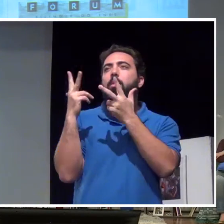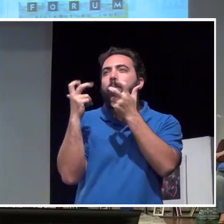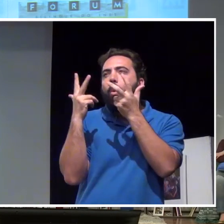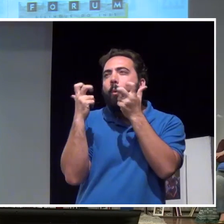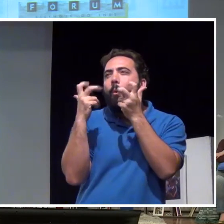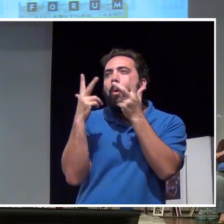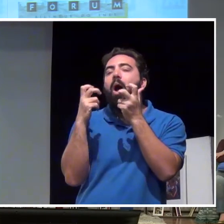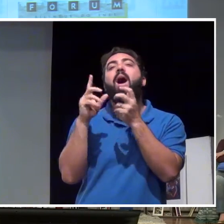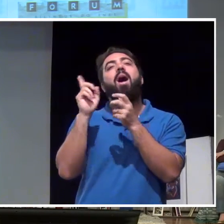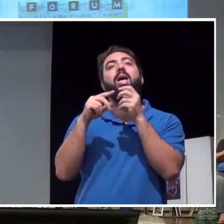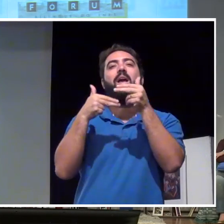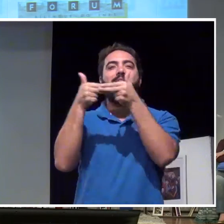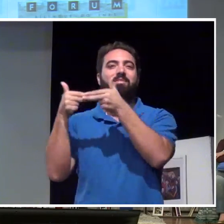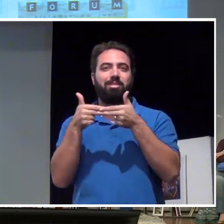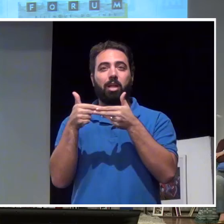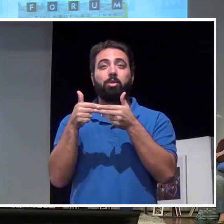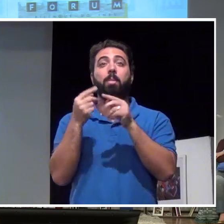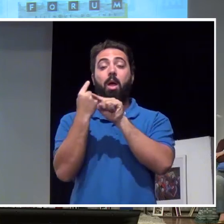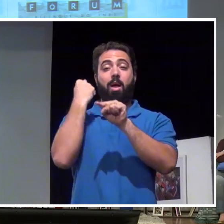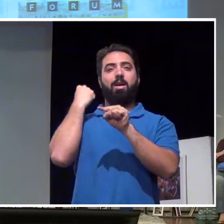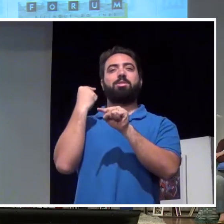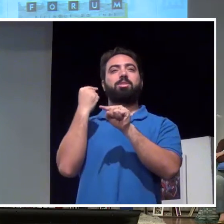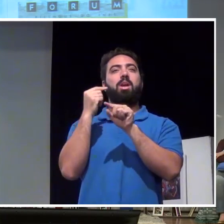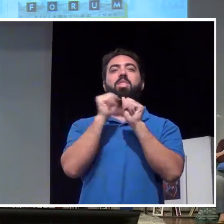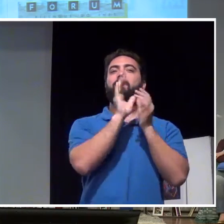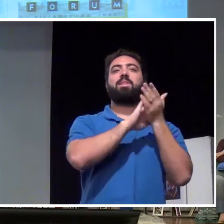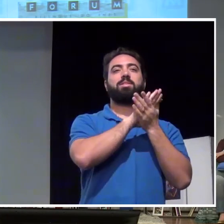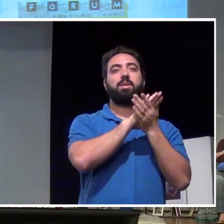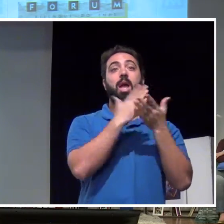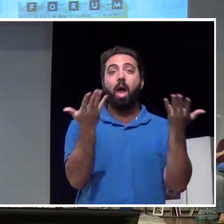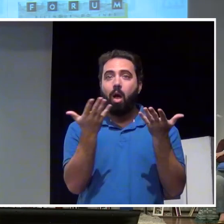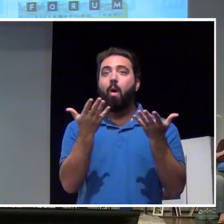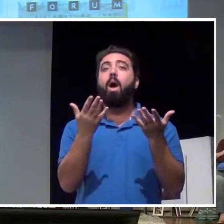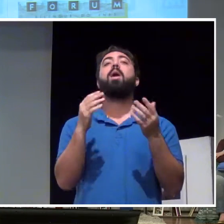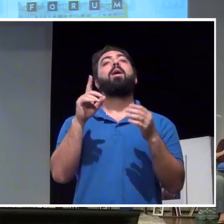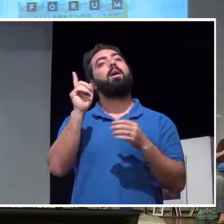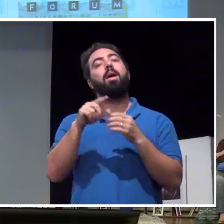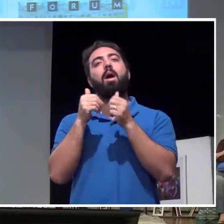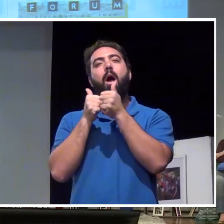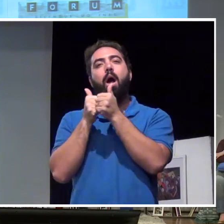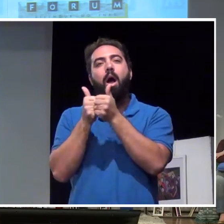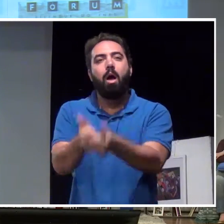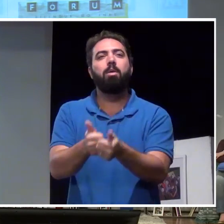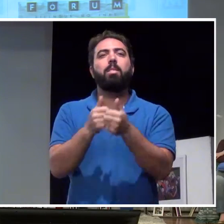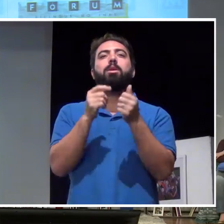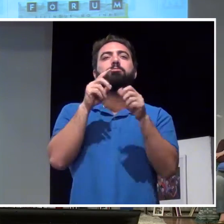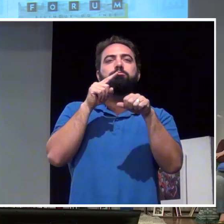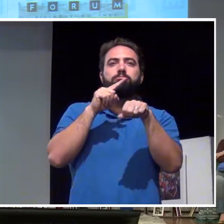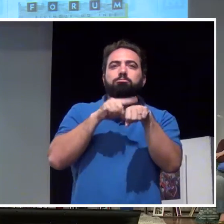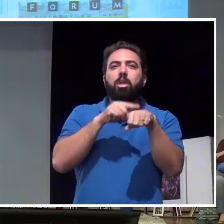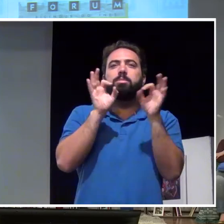editado, coisa que a gente não fazia nas primeiras. Agora, esse aluno acompanha em tempo real a